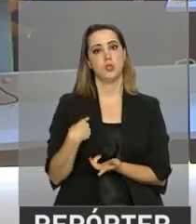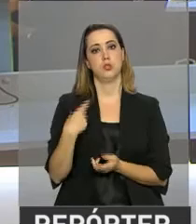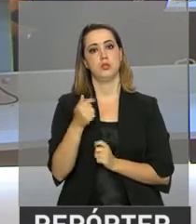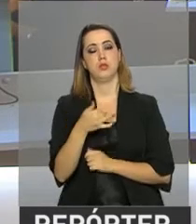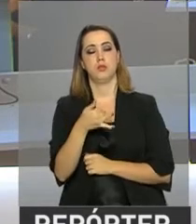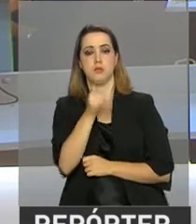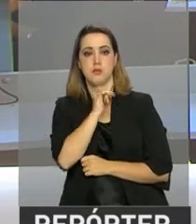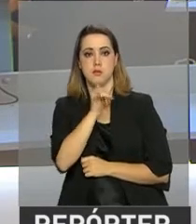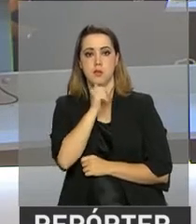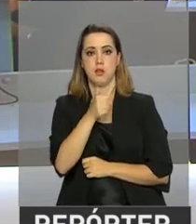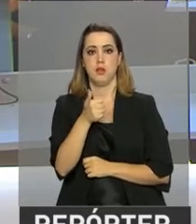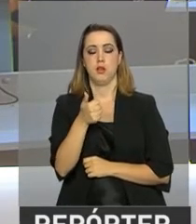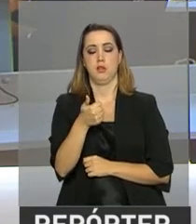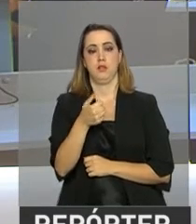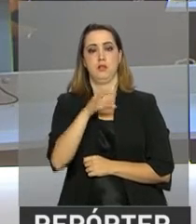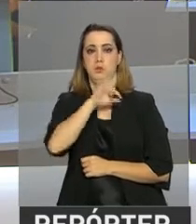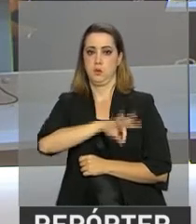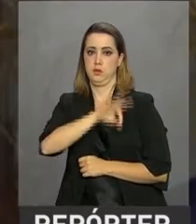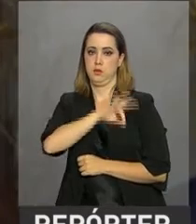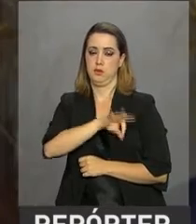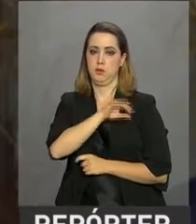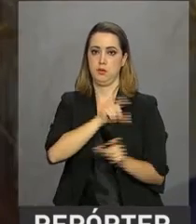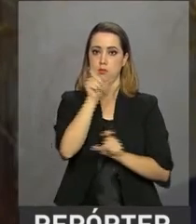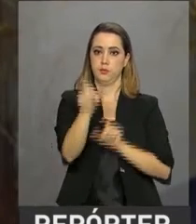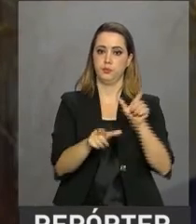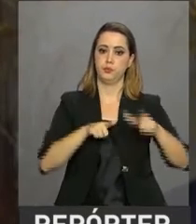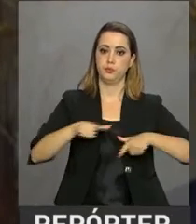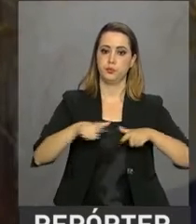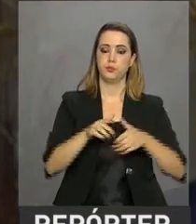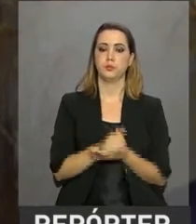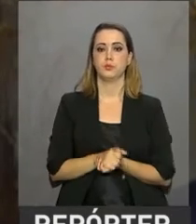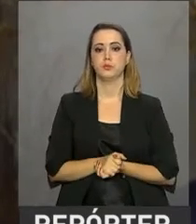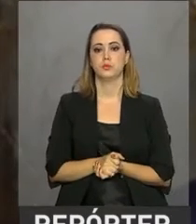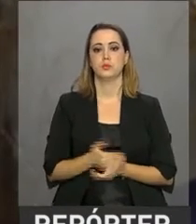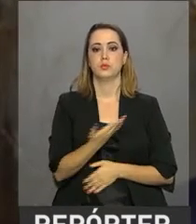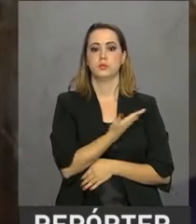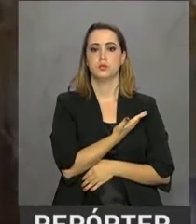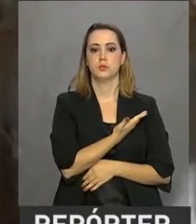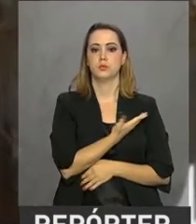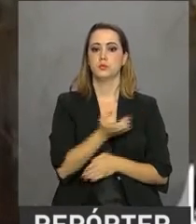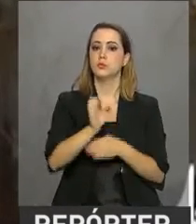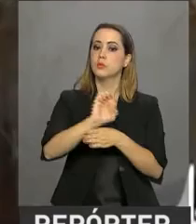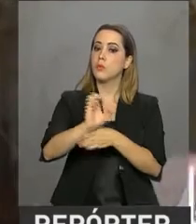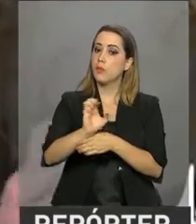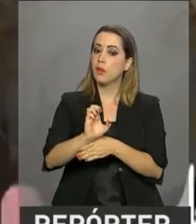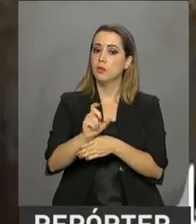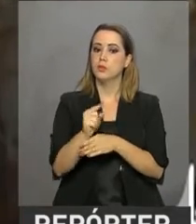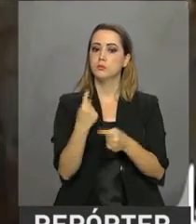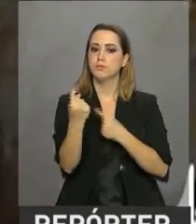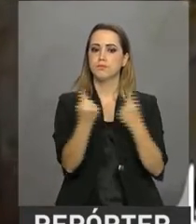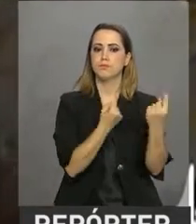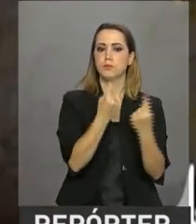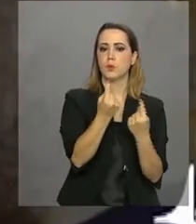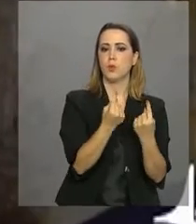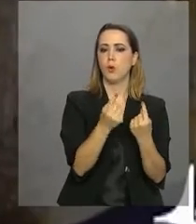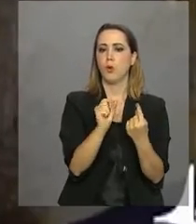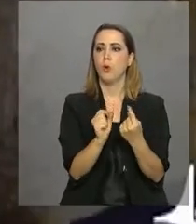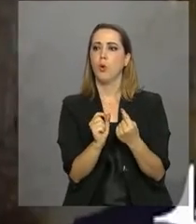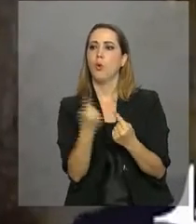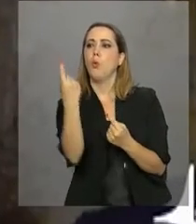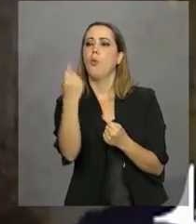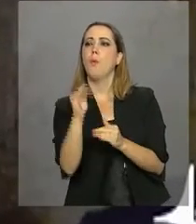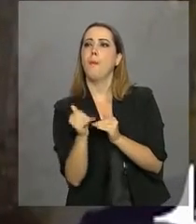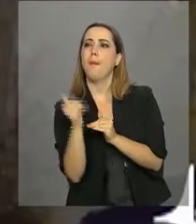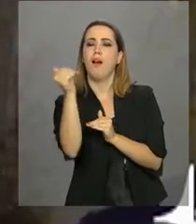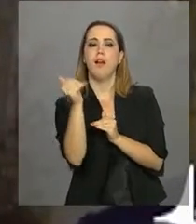o 13º dos funcionários. Os estados, alguns deles mais do que outros, o estado do